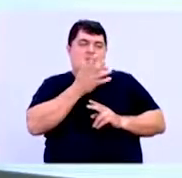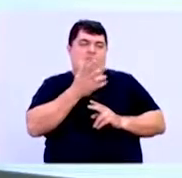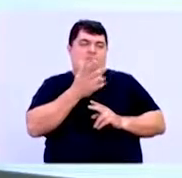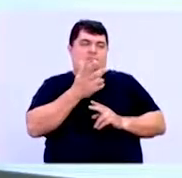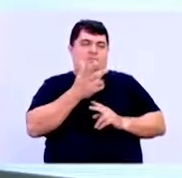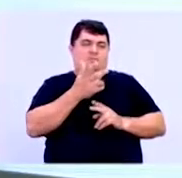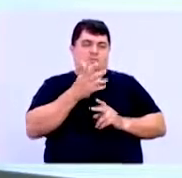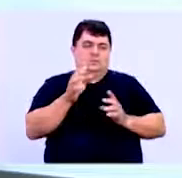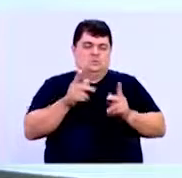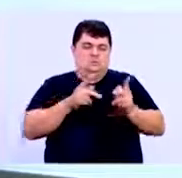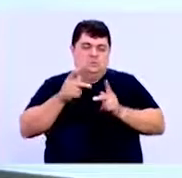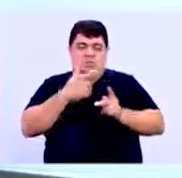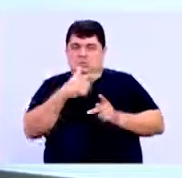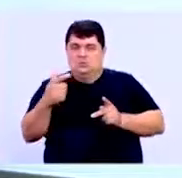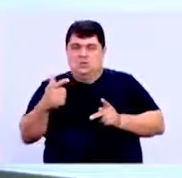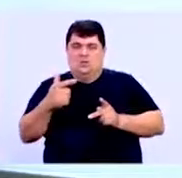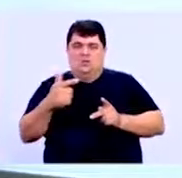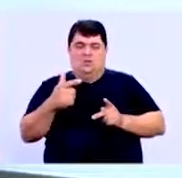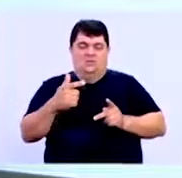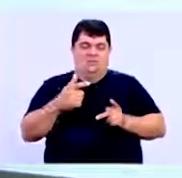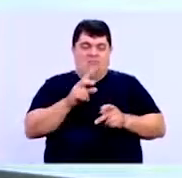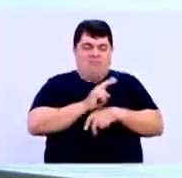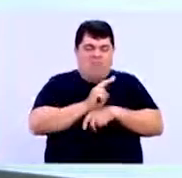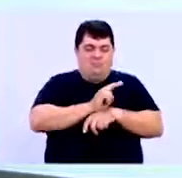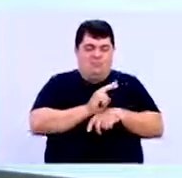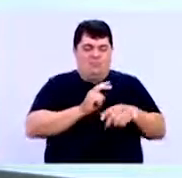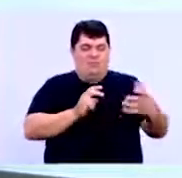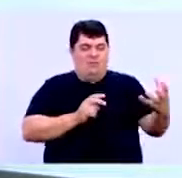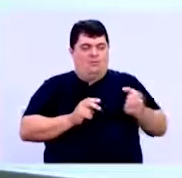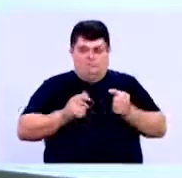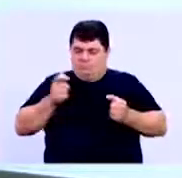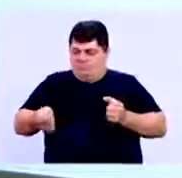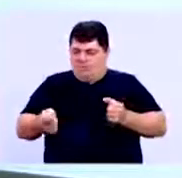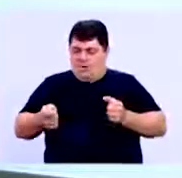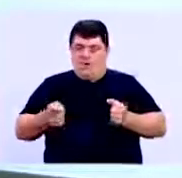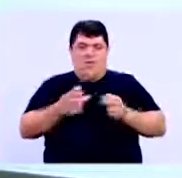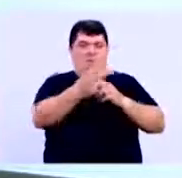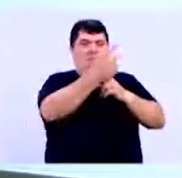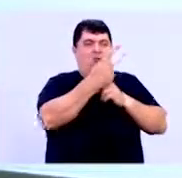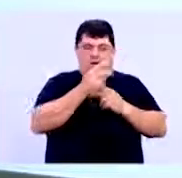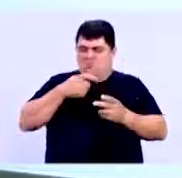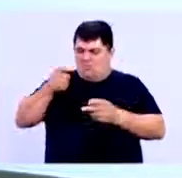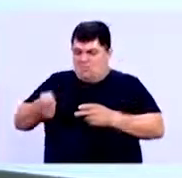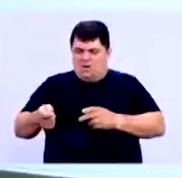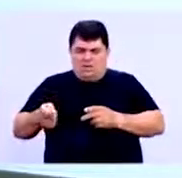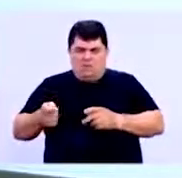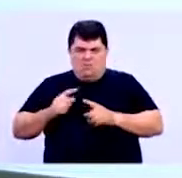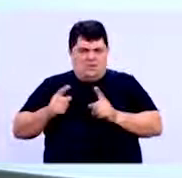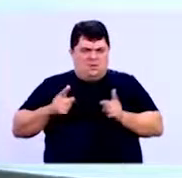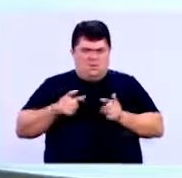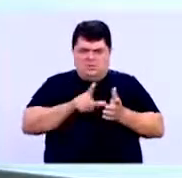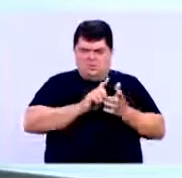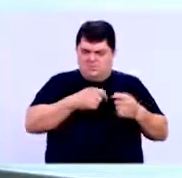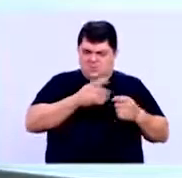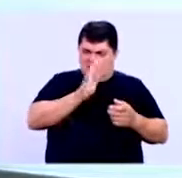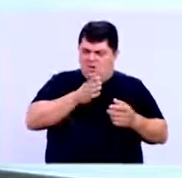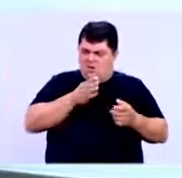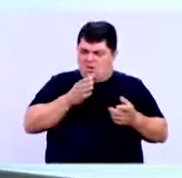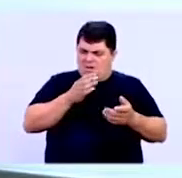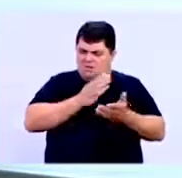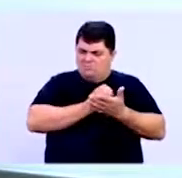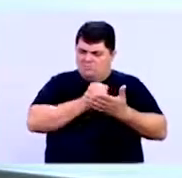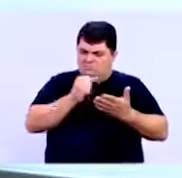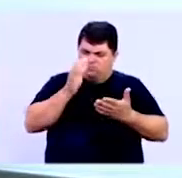suas contas, entrada e saída. E ela está tomando o empréstimo para pagar a conta, sendo que aquela conta já deveria ter sido paga com